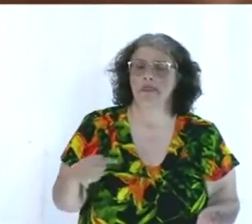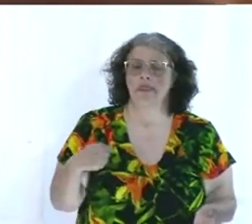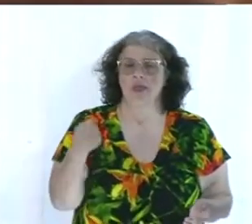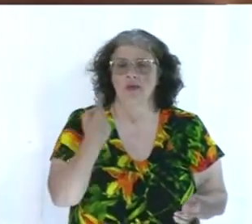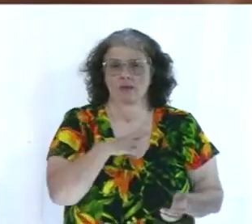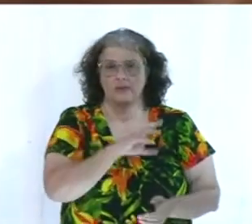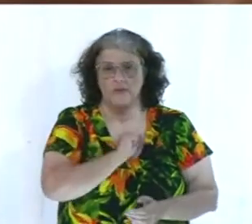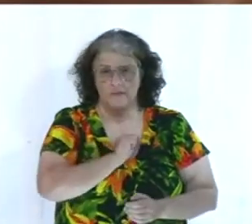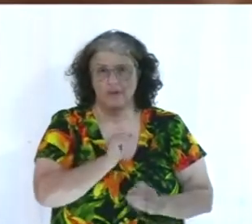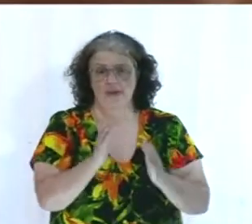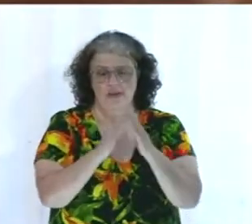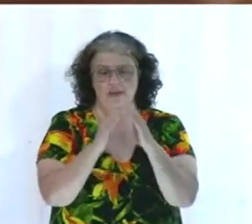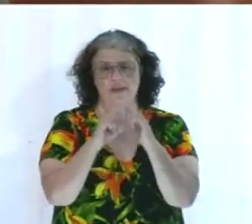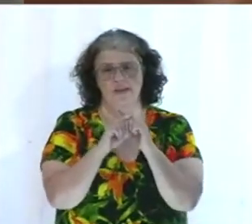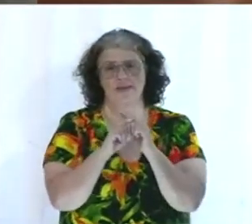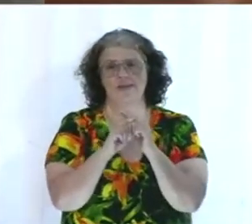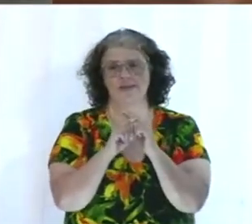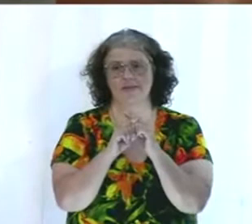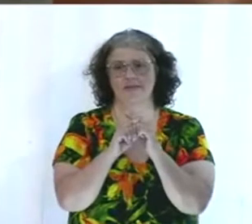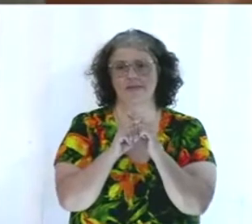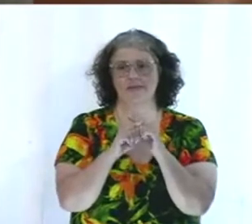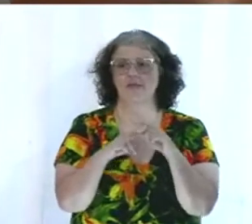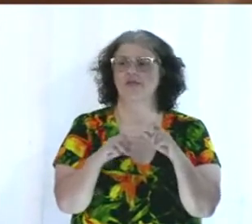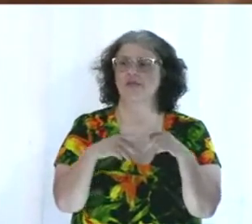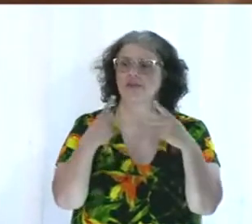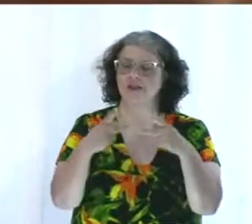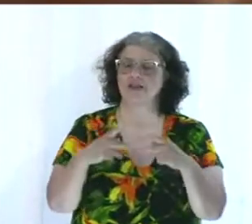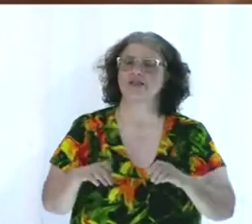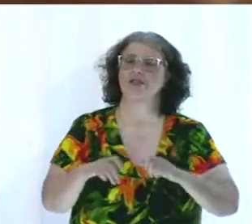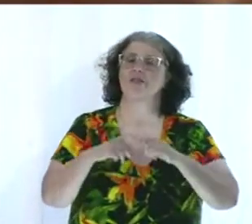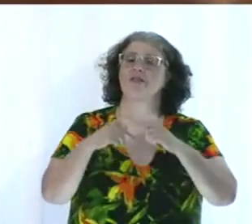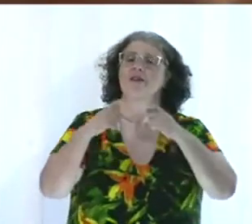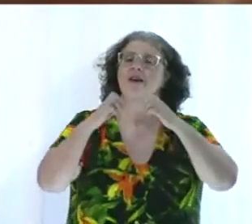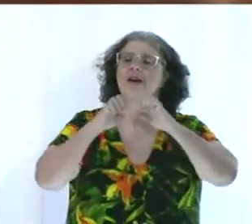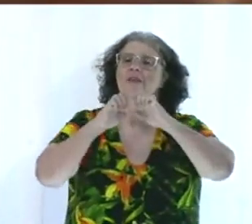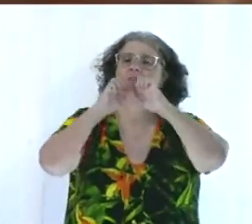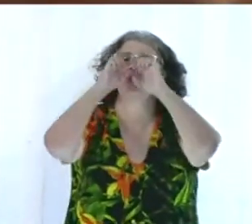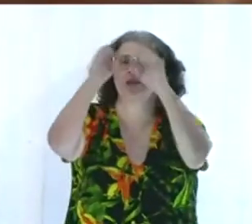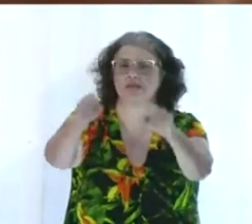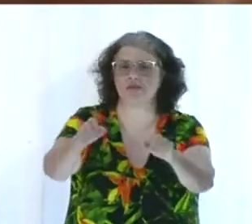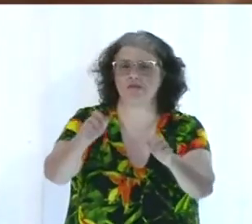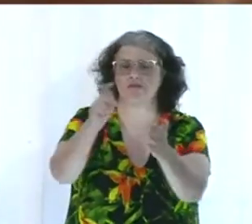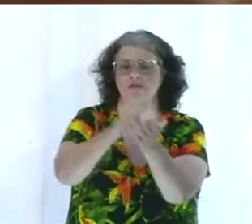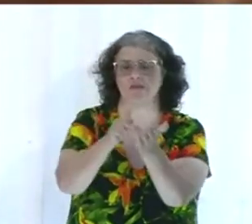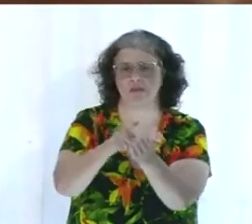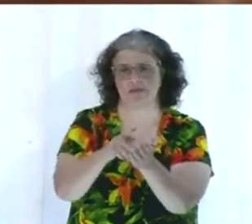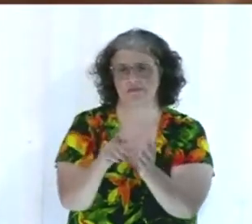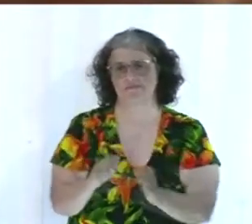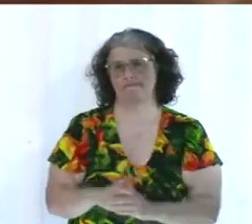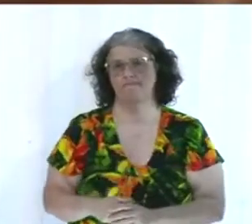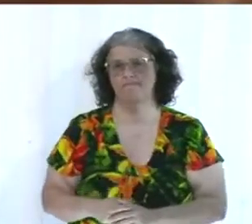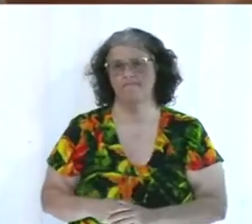como uma das suas marcas a pregação genuína do Evangelho, essa é uma das marcas da igreja. É uma igreja que prega a